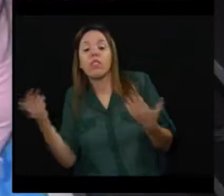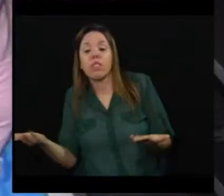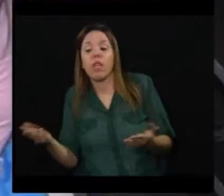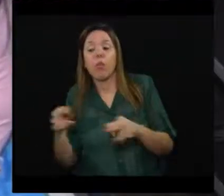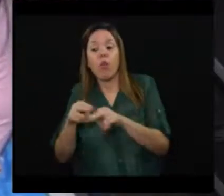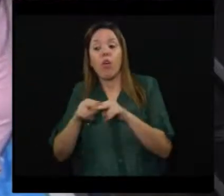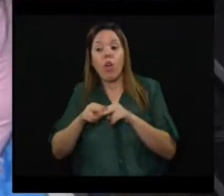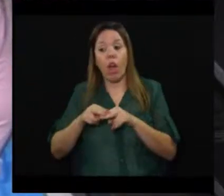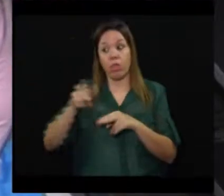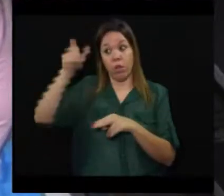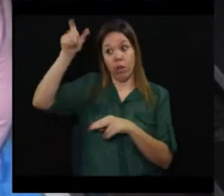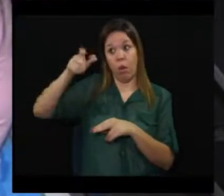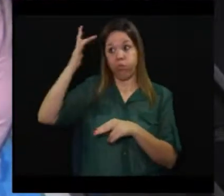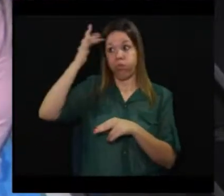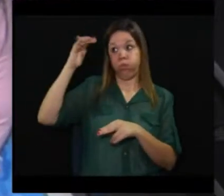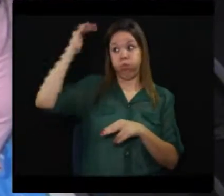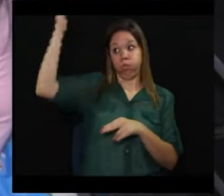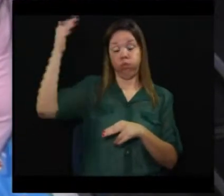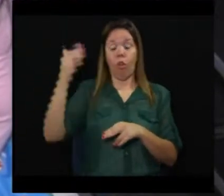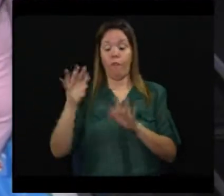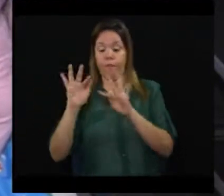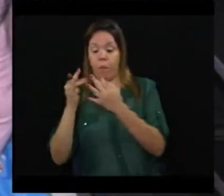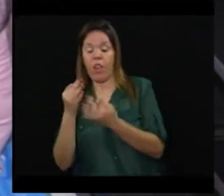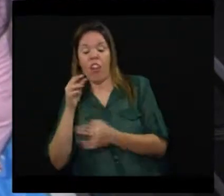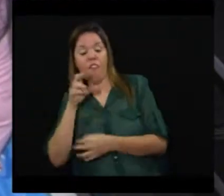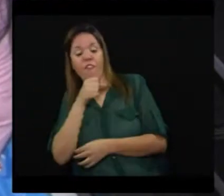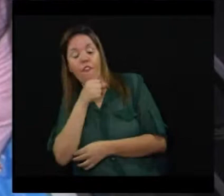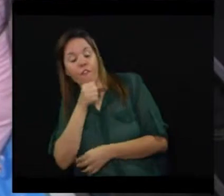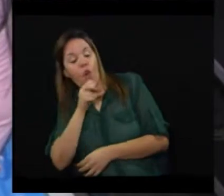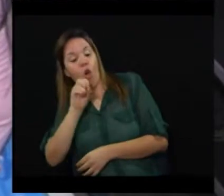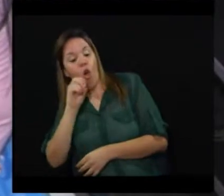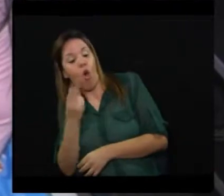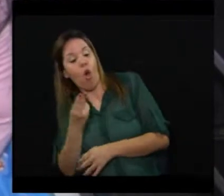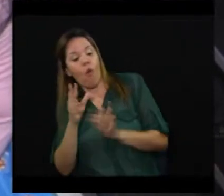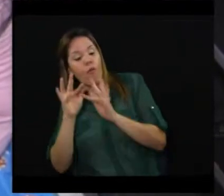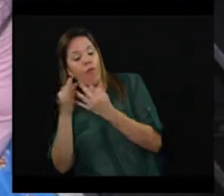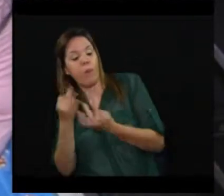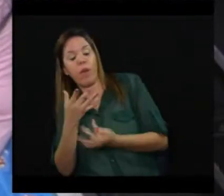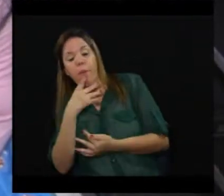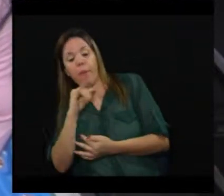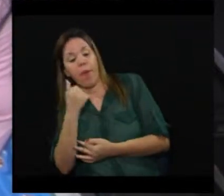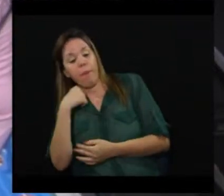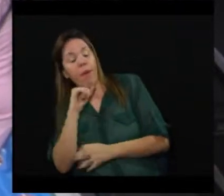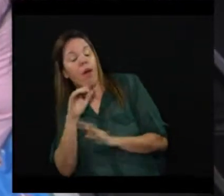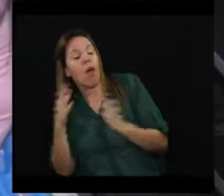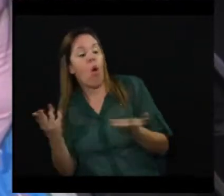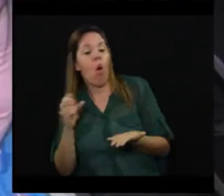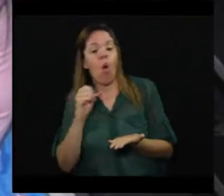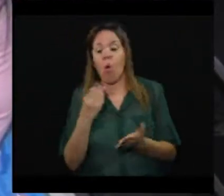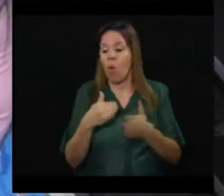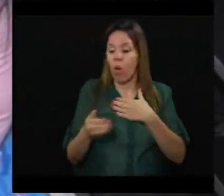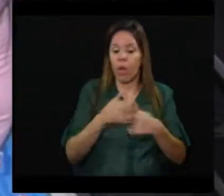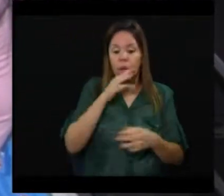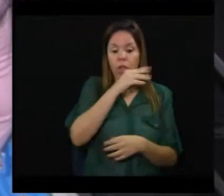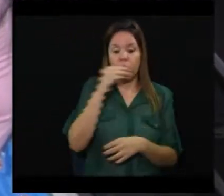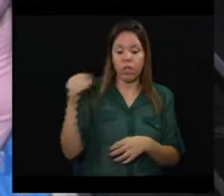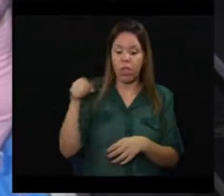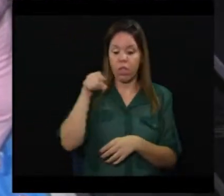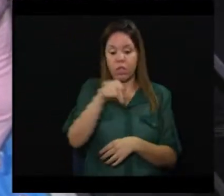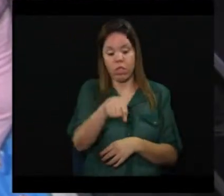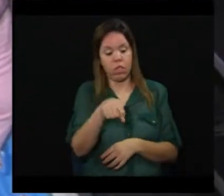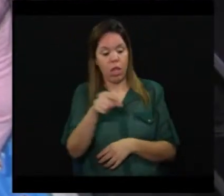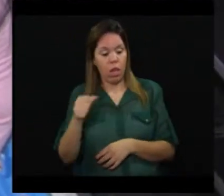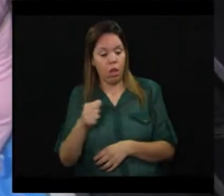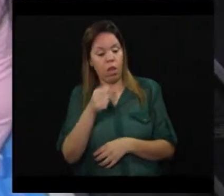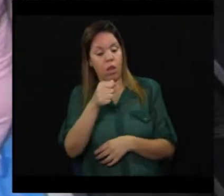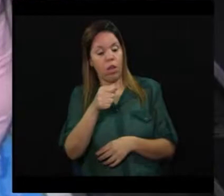ou induzida por um dos pais, pelos avós ou por qualquer adulto que tenha a criança ou o adolescente sob a sua